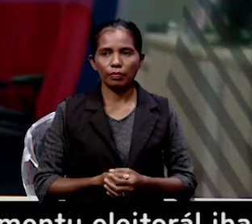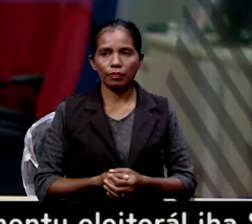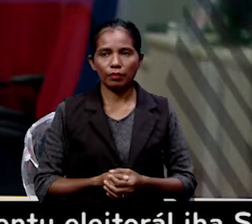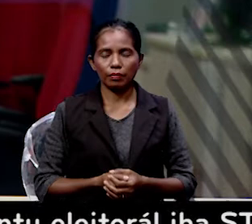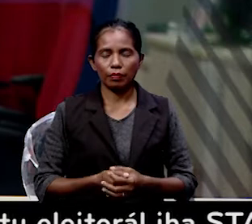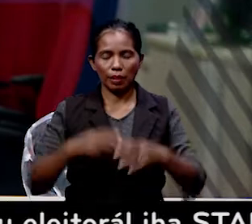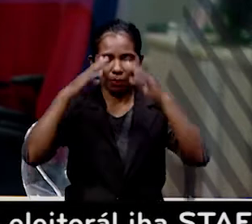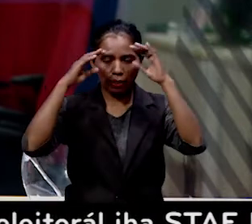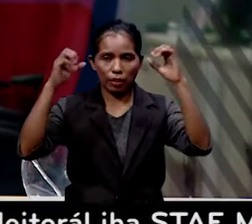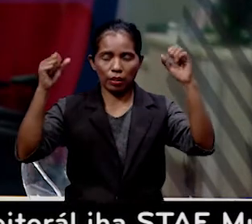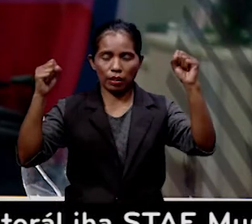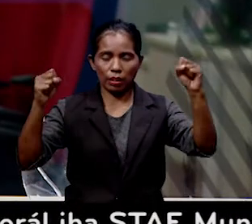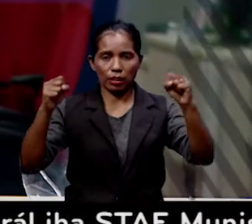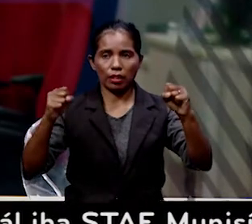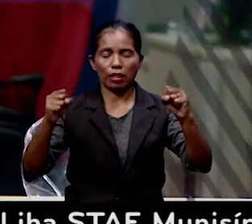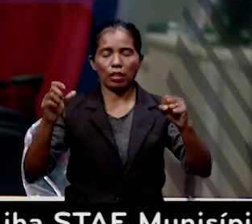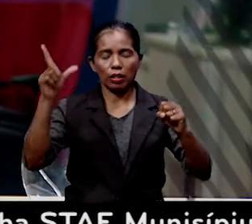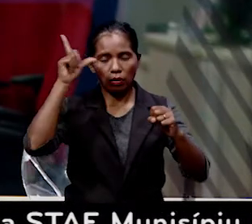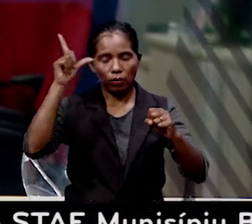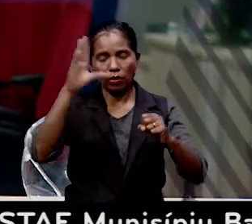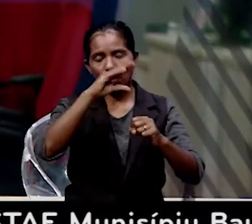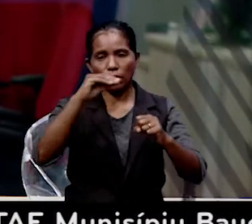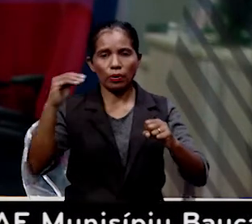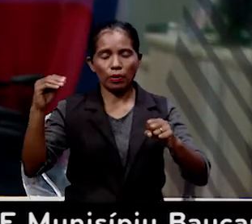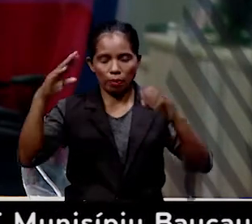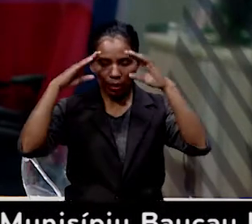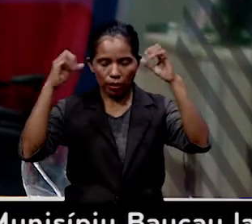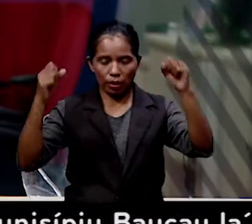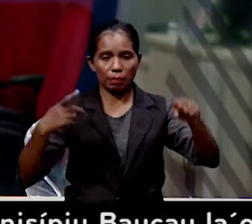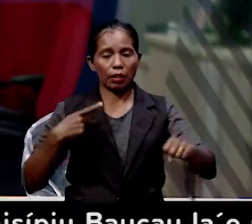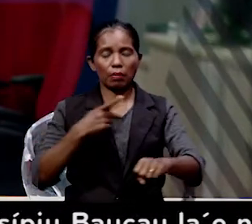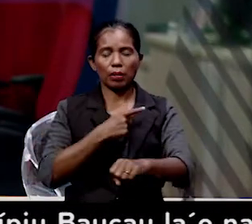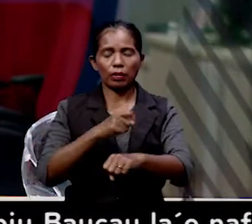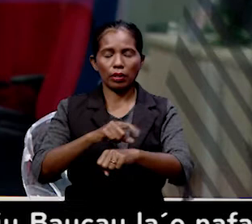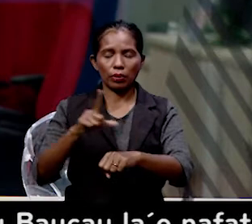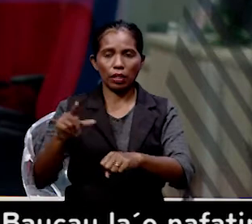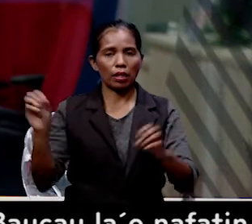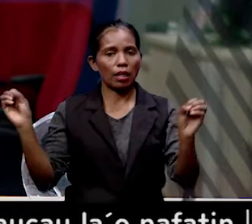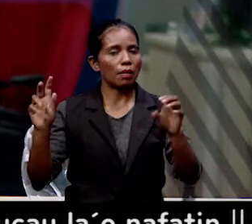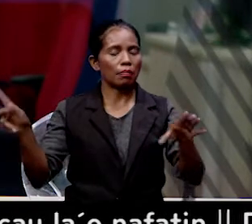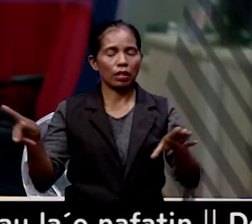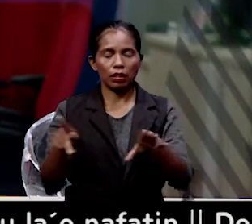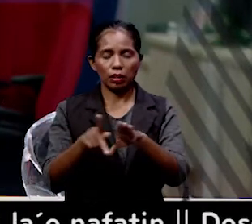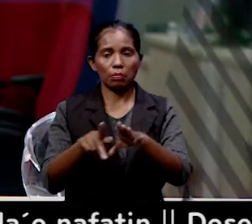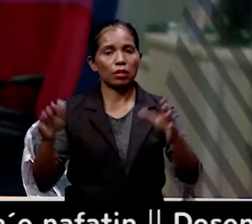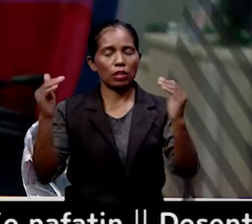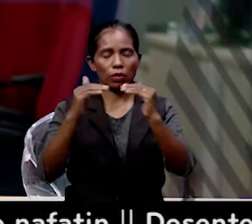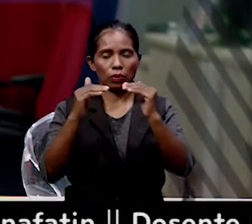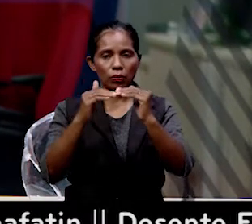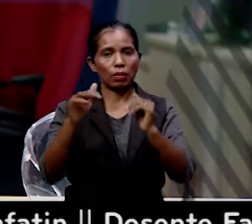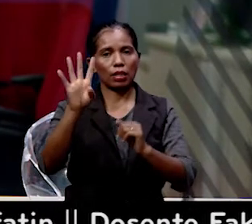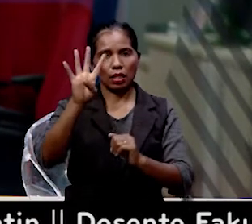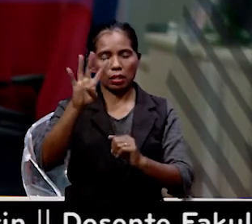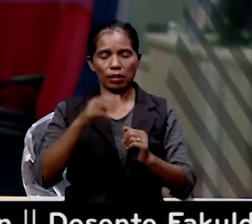Presidente da República, no Presidente do Parlamento Nacional, la marca presença e a abertura de sessão legislativa da Rata.